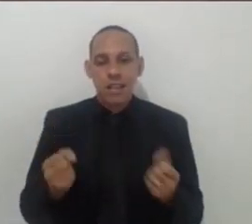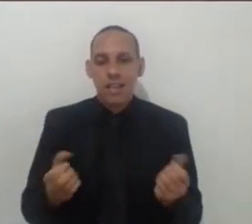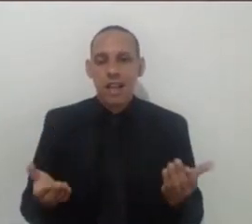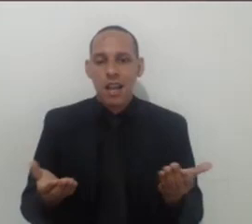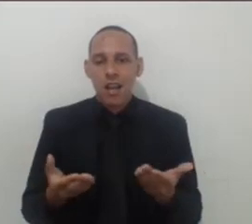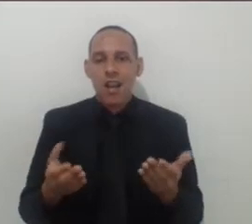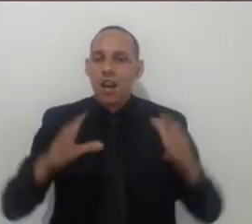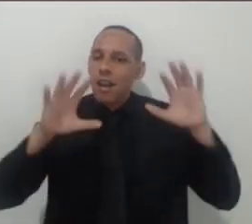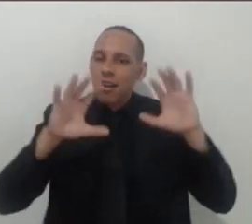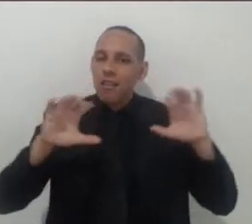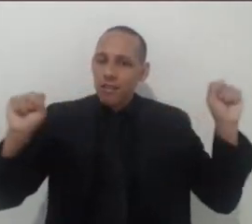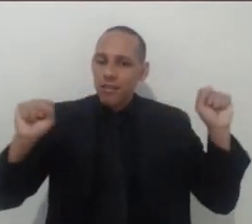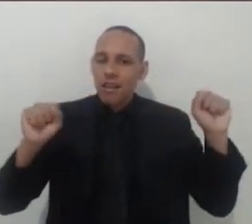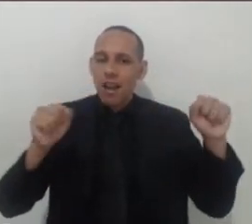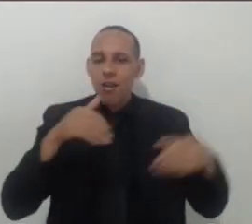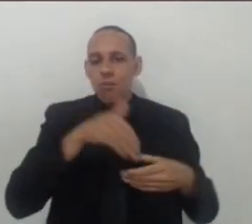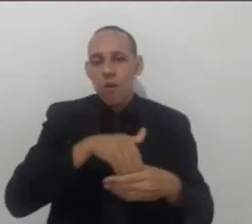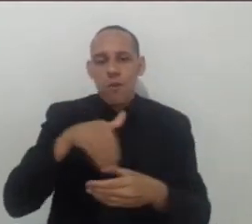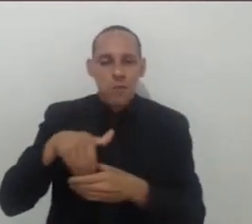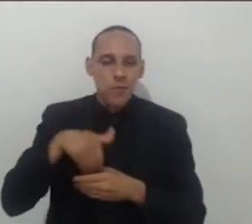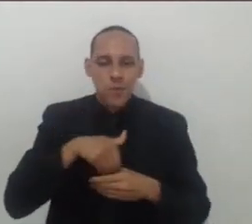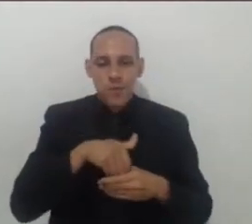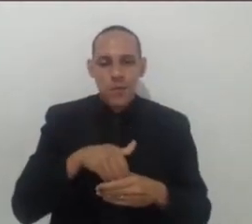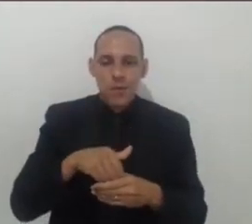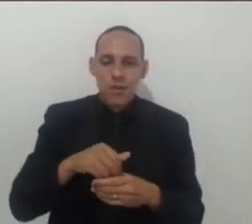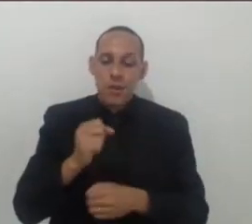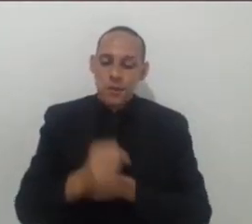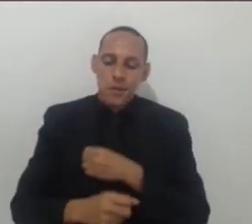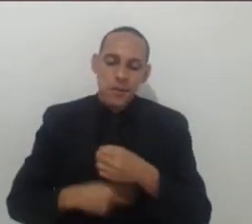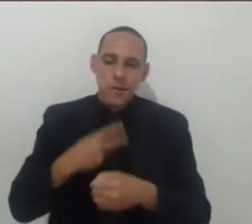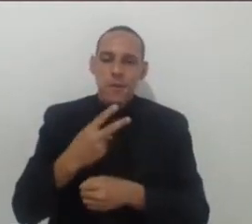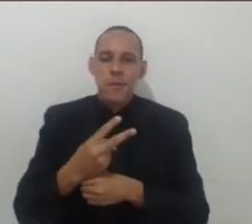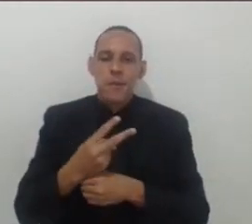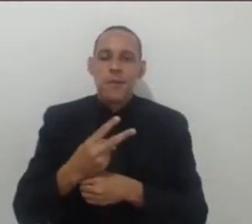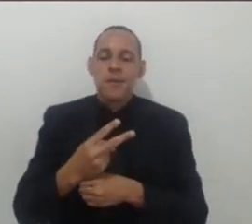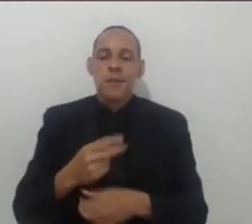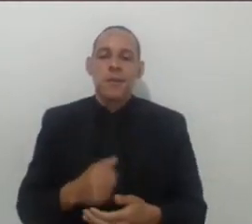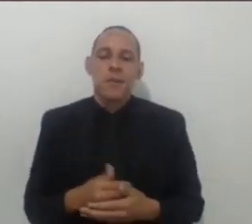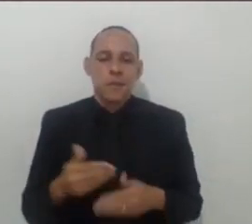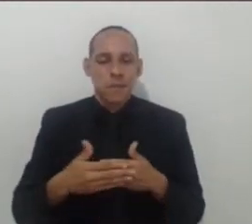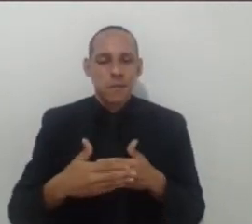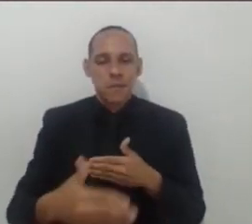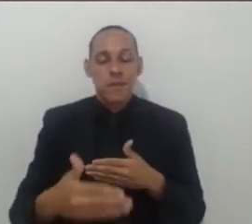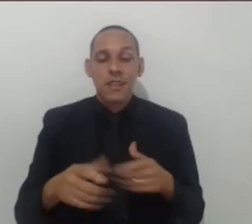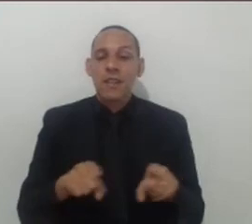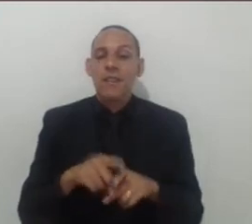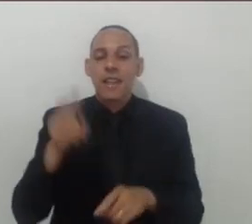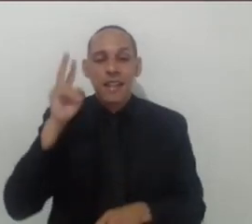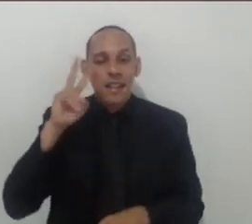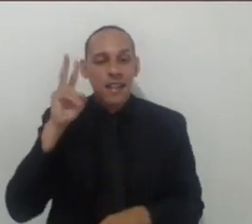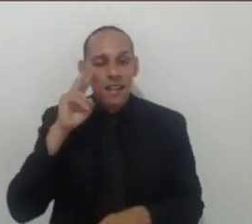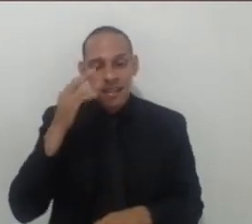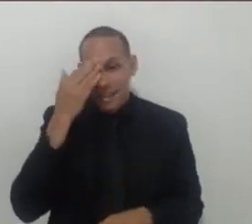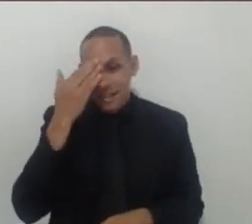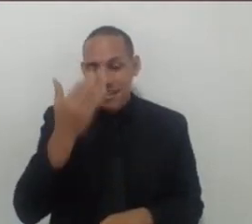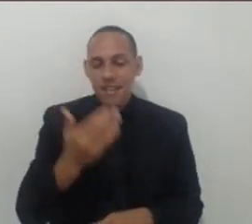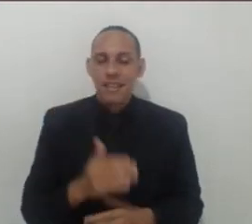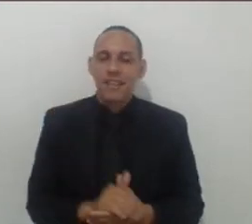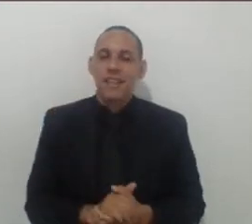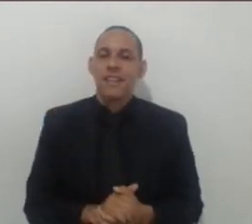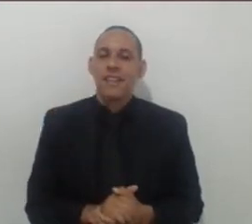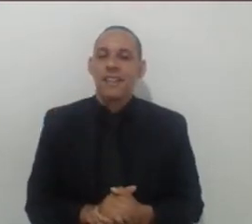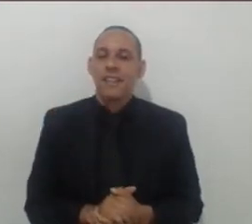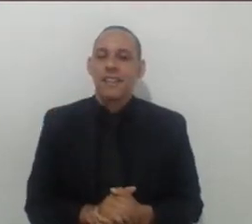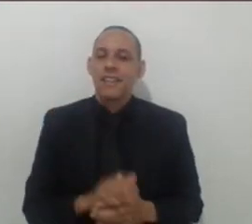eleitoral para o próximo biênio. Agradeço também a lembrança de Vossa Excelência em relação à